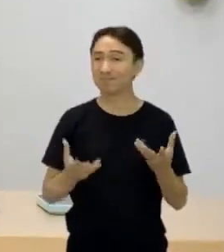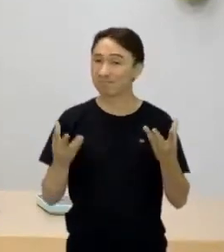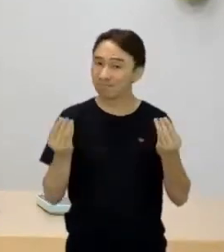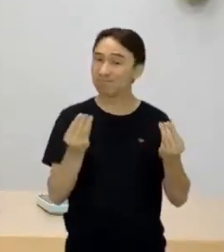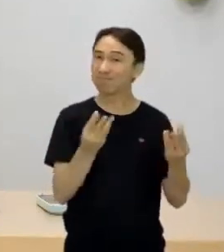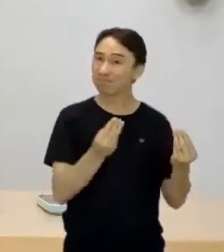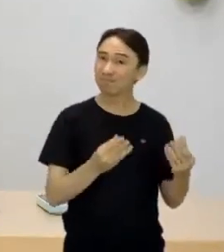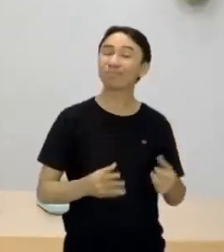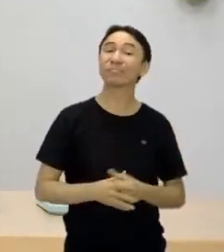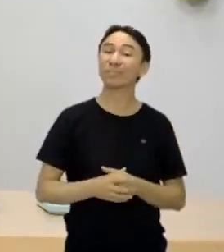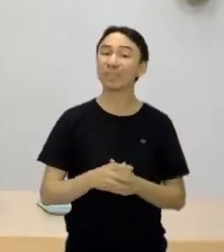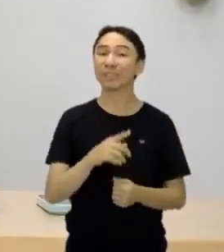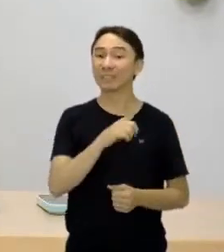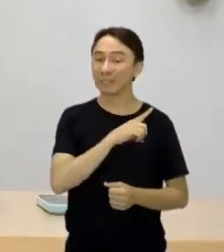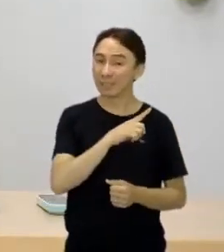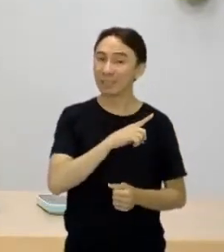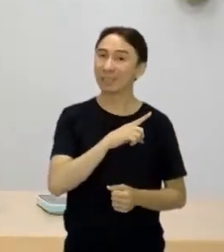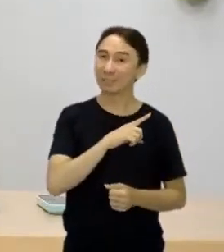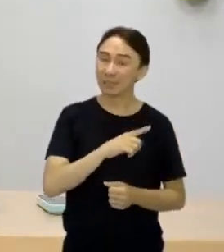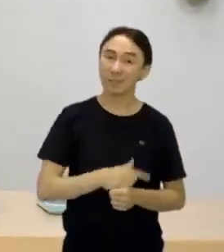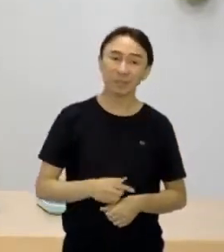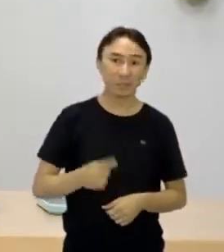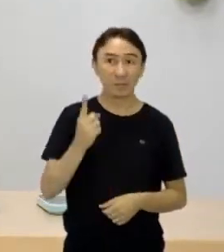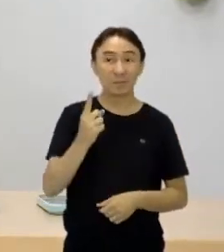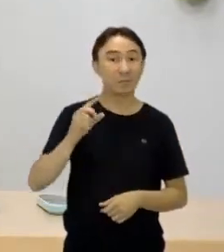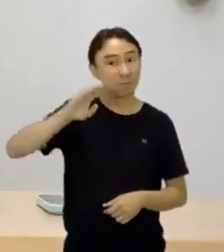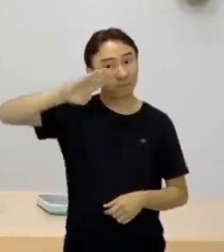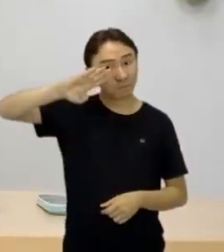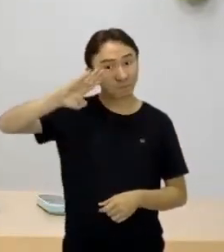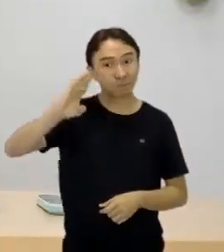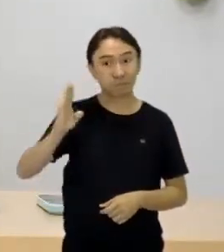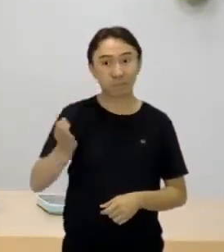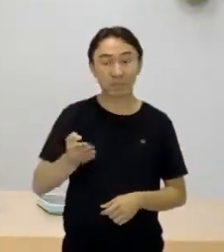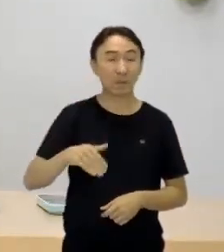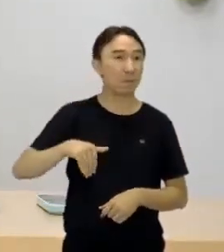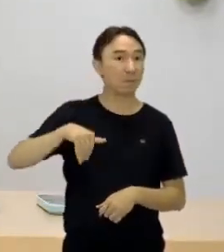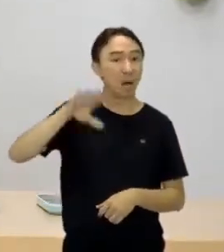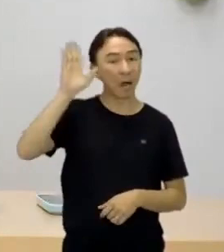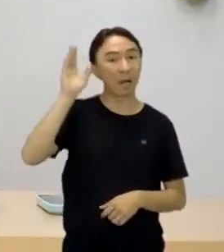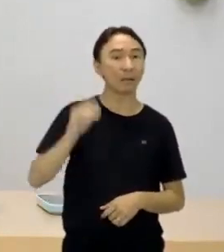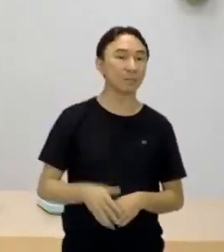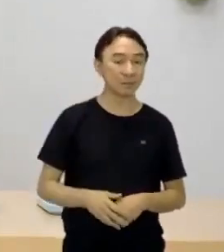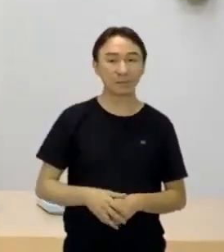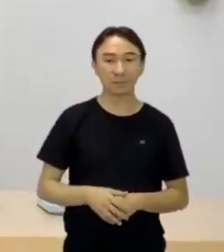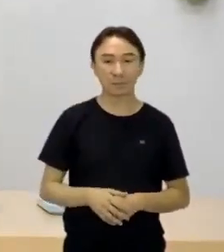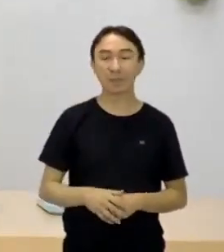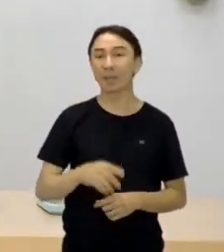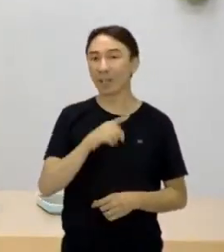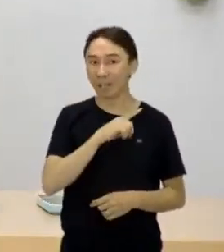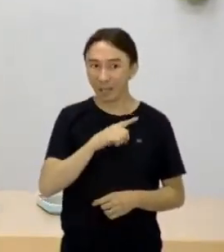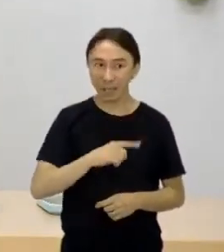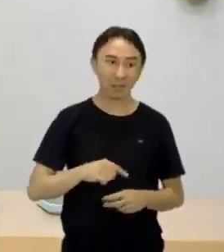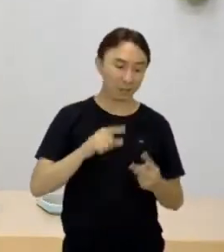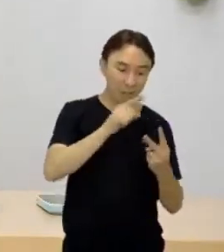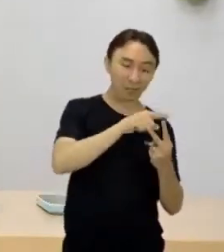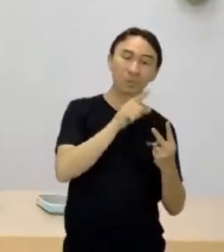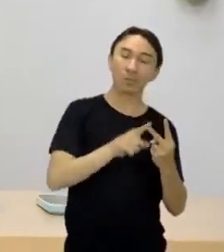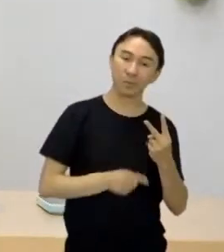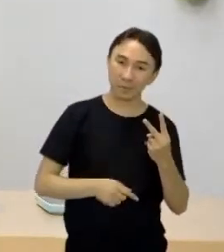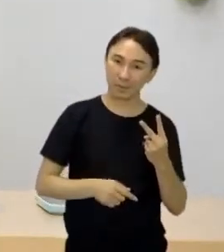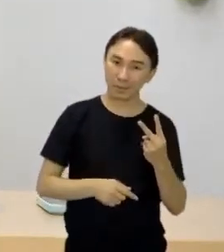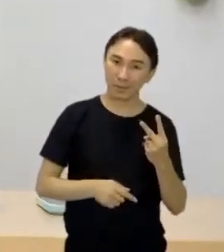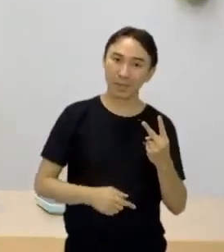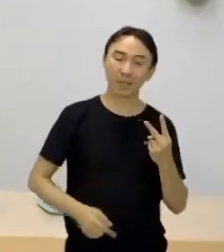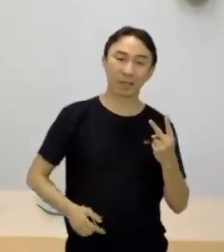mais ou menos, a gente vê que, né, uma fatia bem grande aí está entre esses dois países,